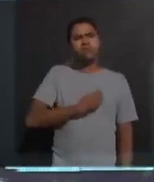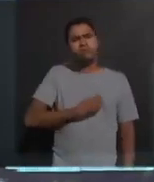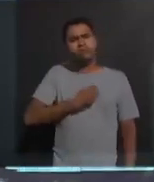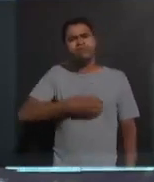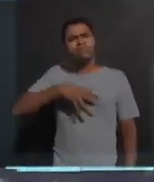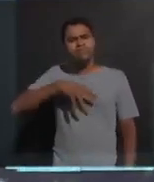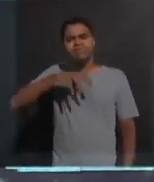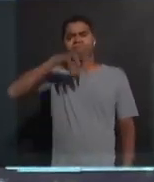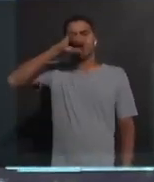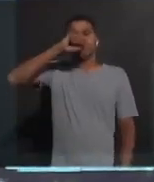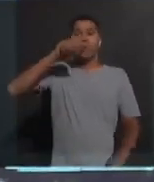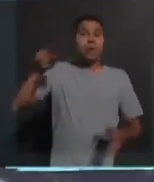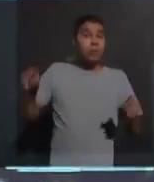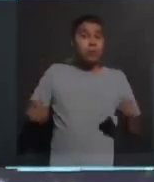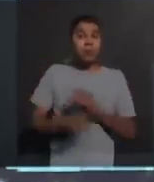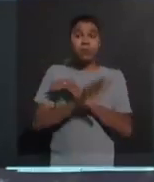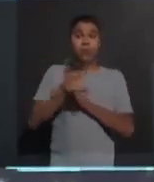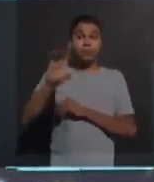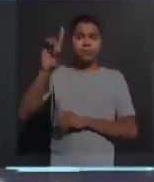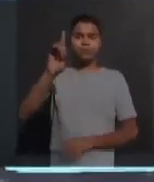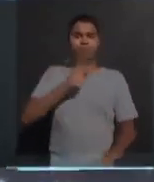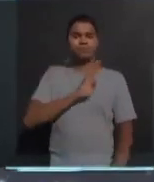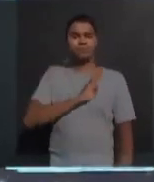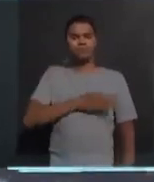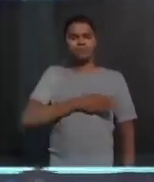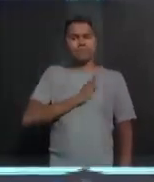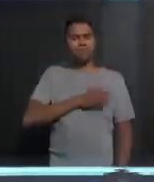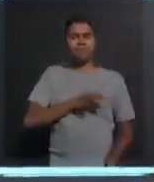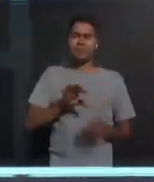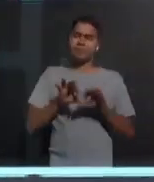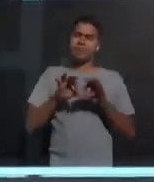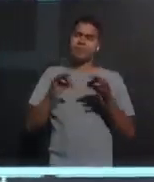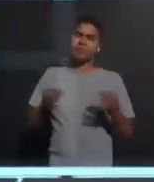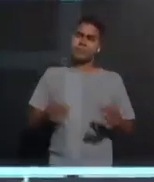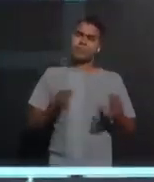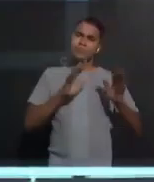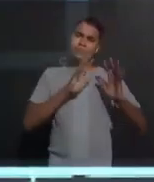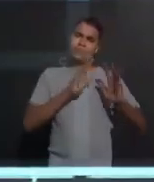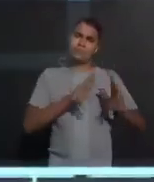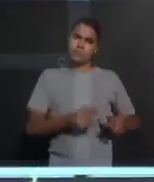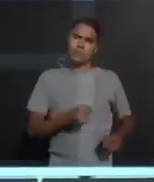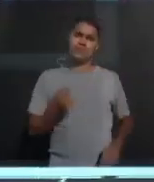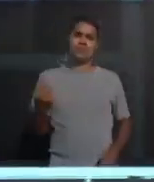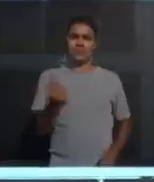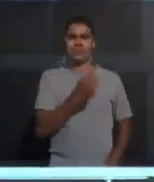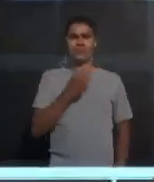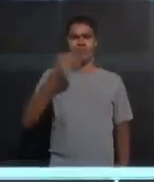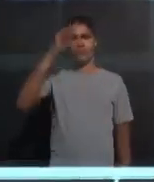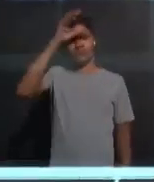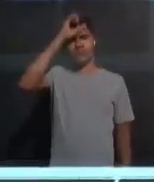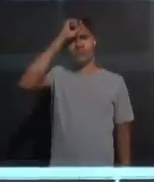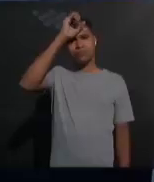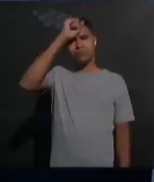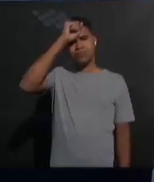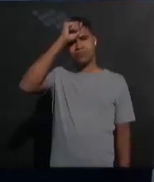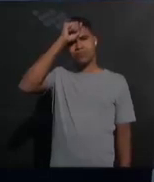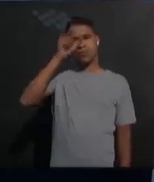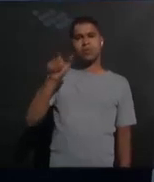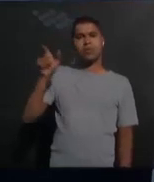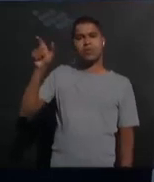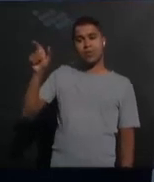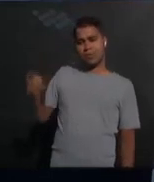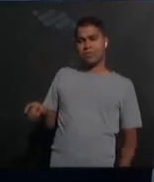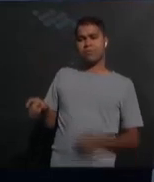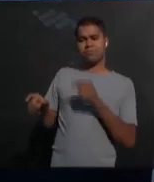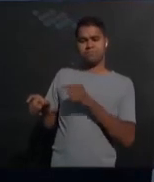para a glória dele a man que o nosso coração seja simples e puro e que a gente possa aprender com essa pessoa que eu falei